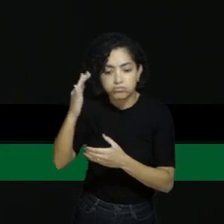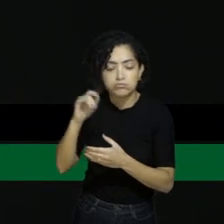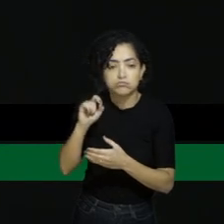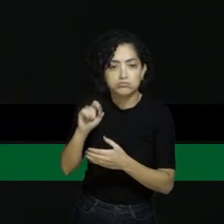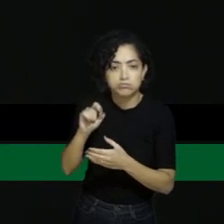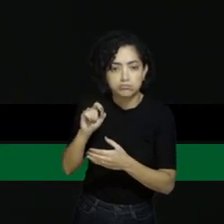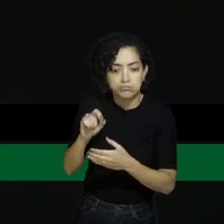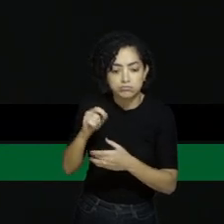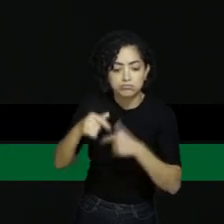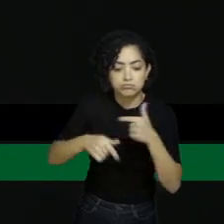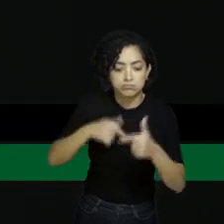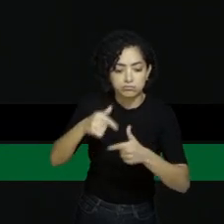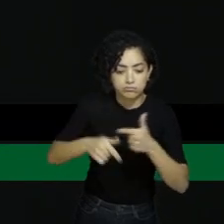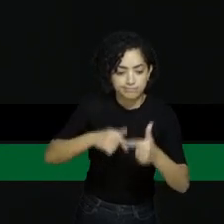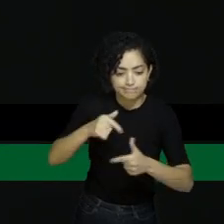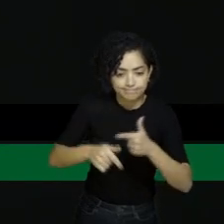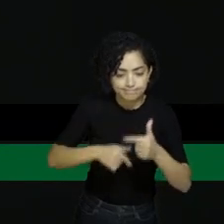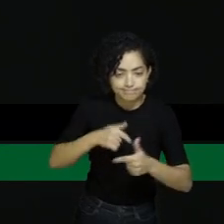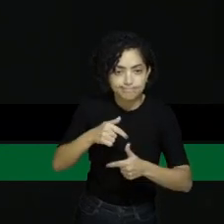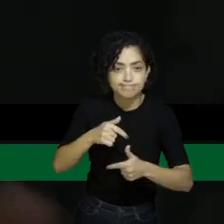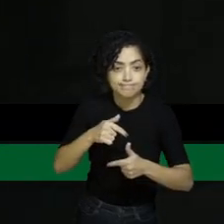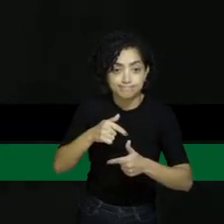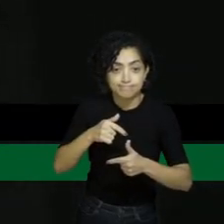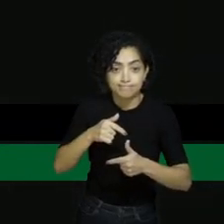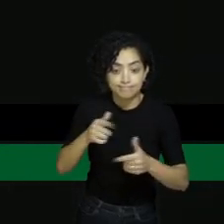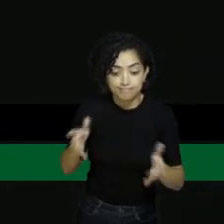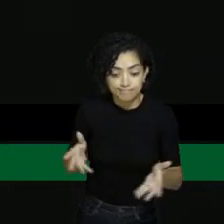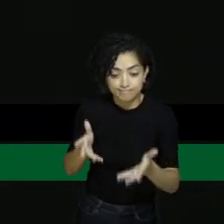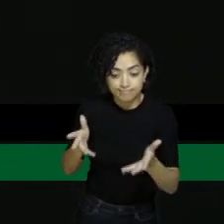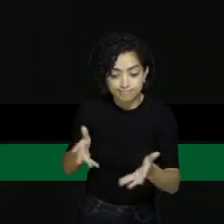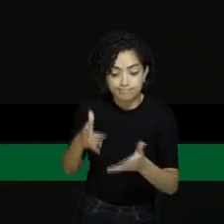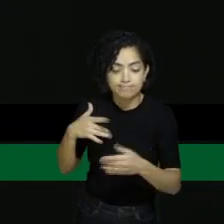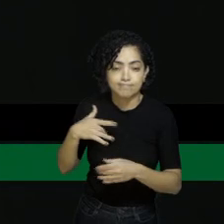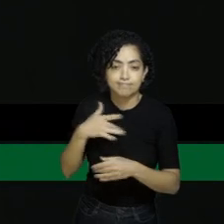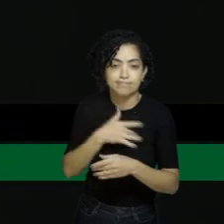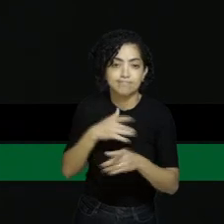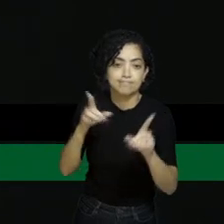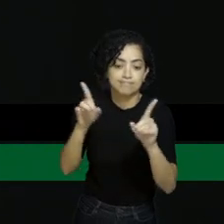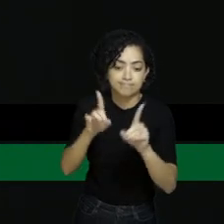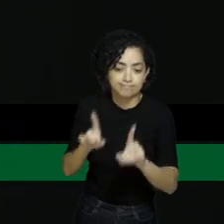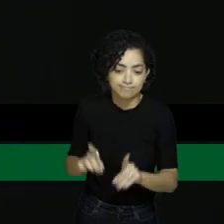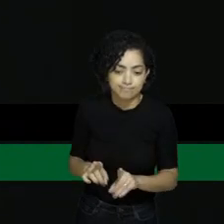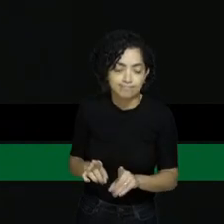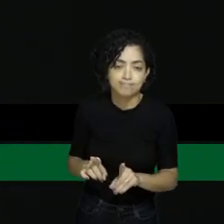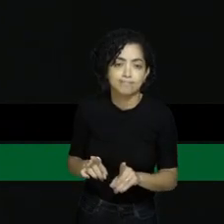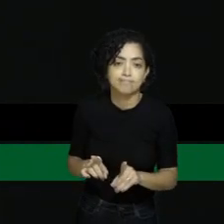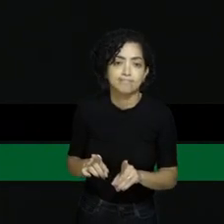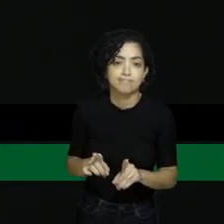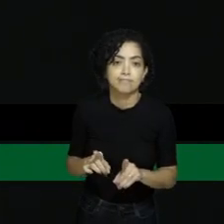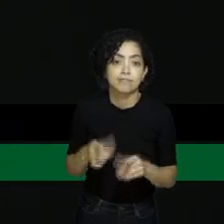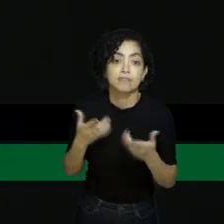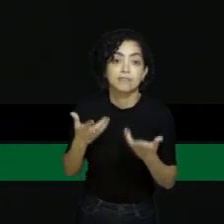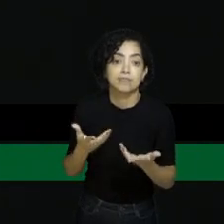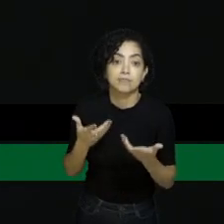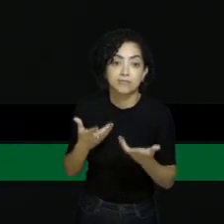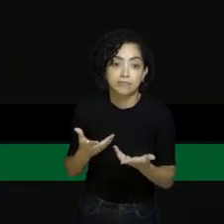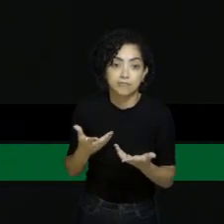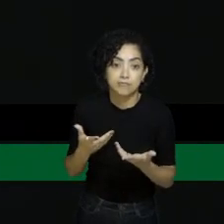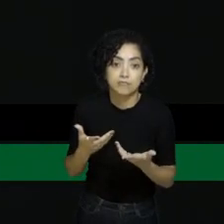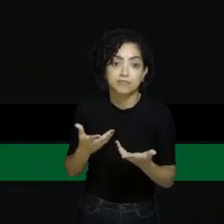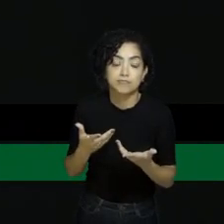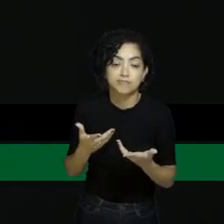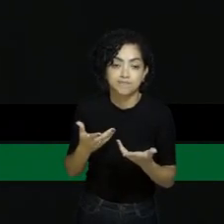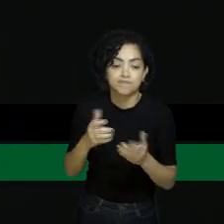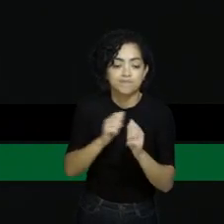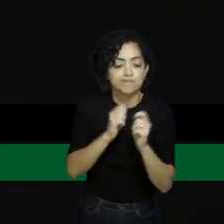tenta trabalhar para que essa possa promover saúde e dignidade. Nós queremos dizer que, através da